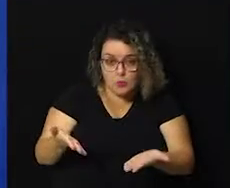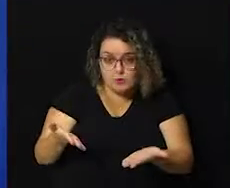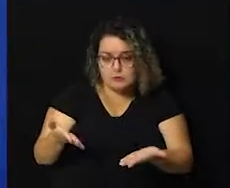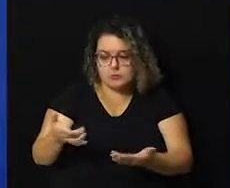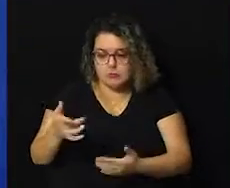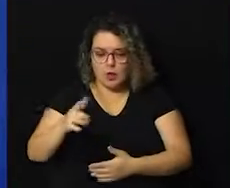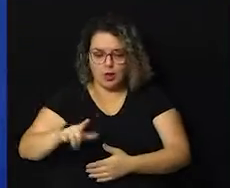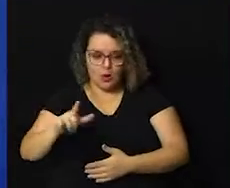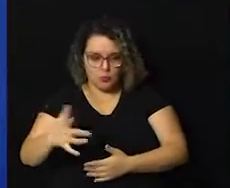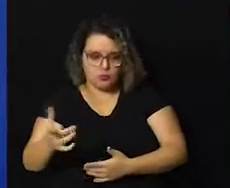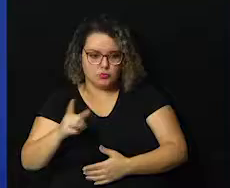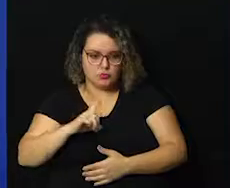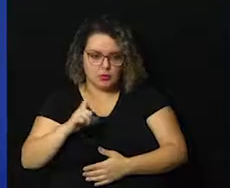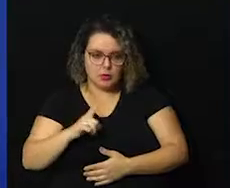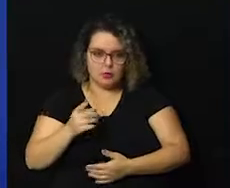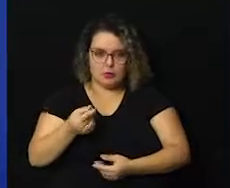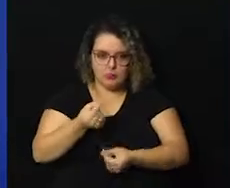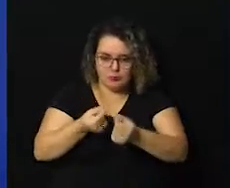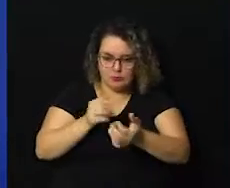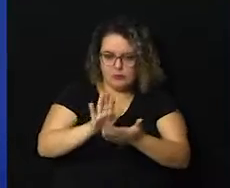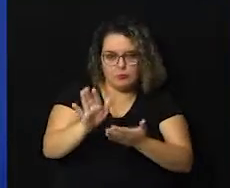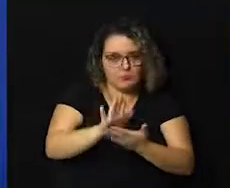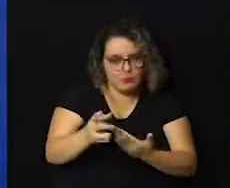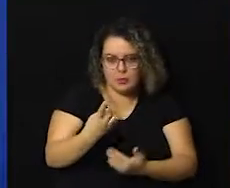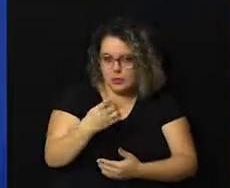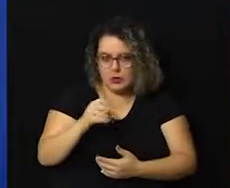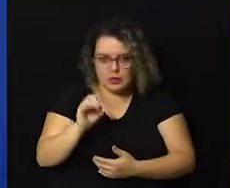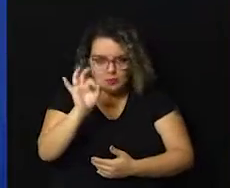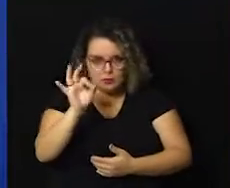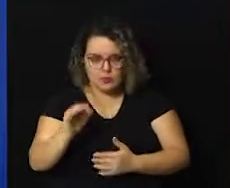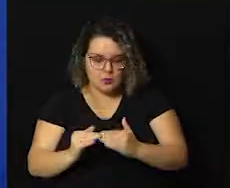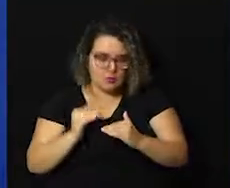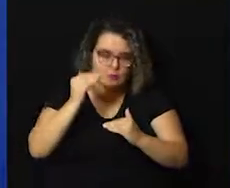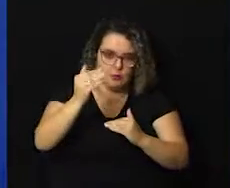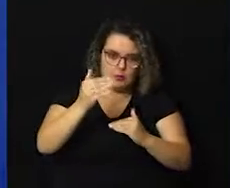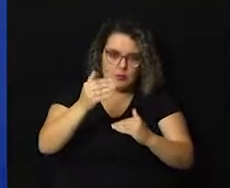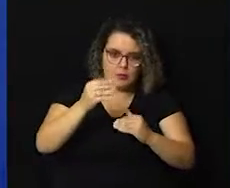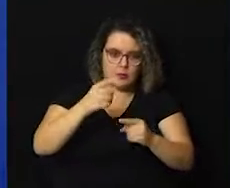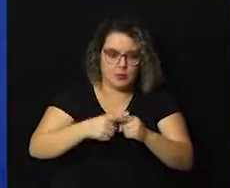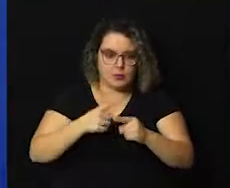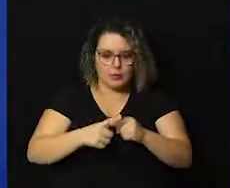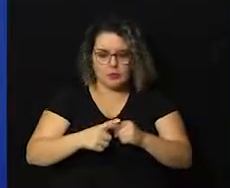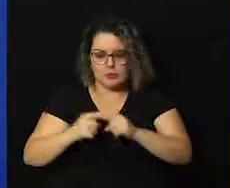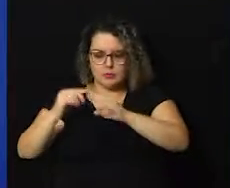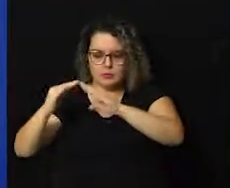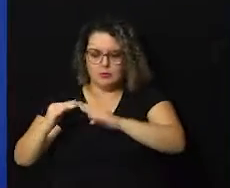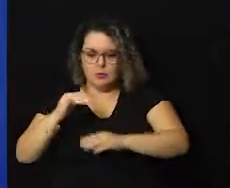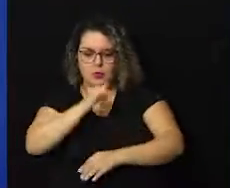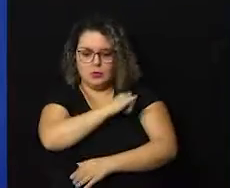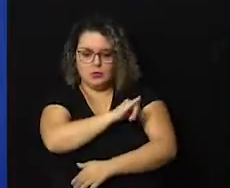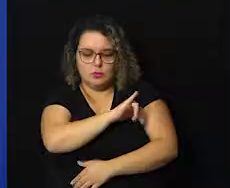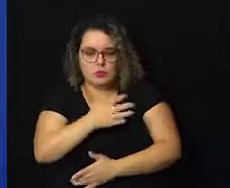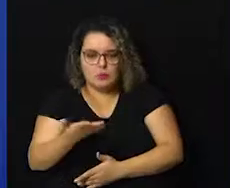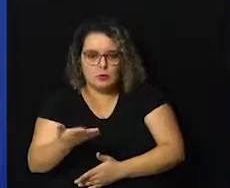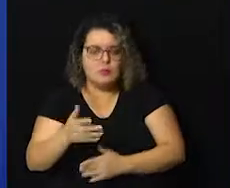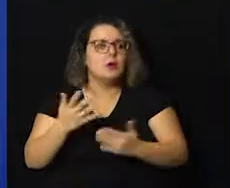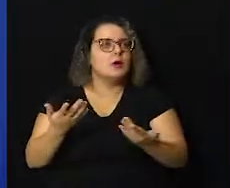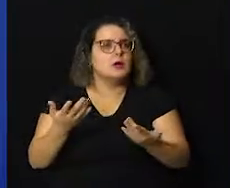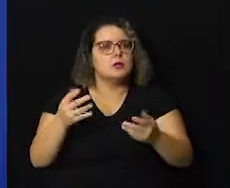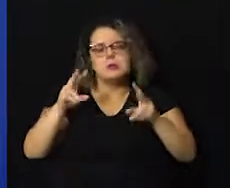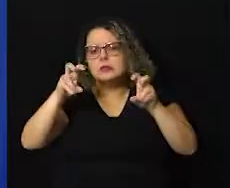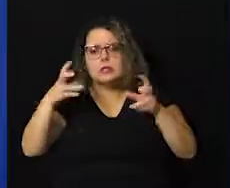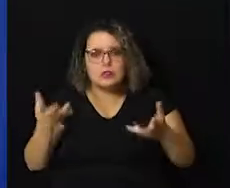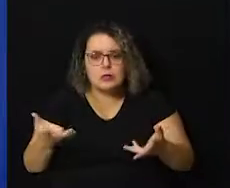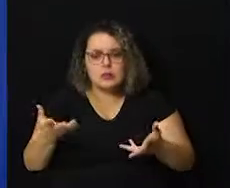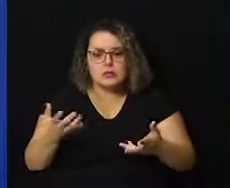custos você falou claro tem a questão do custo de cerca de dez porcento em função do deslocamento mais In These